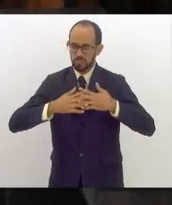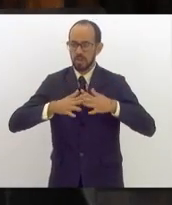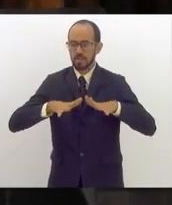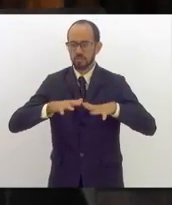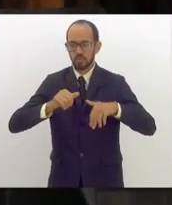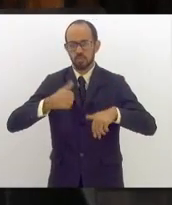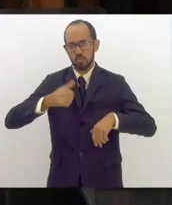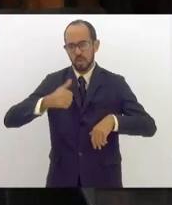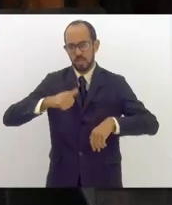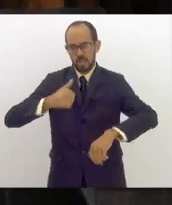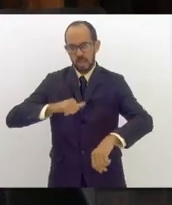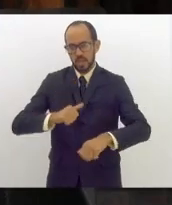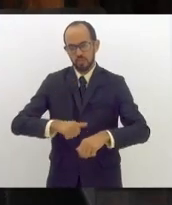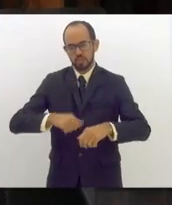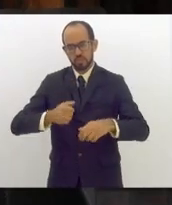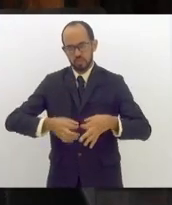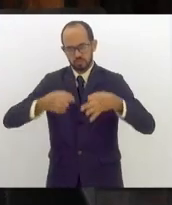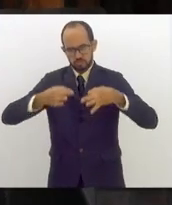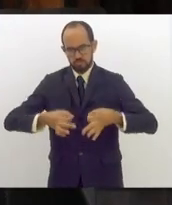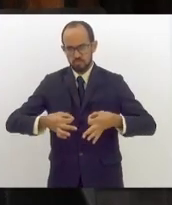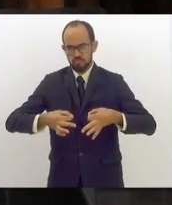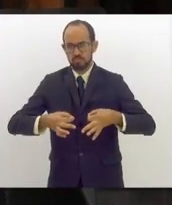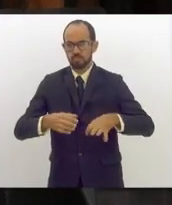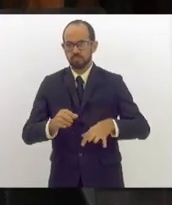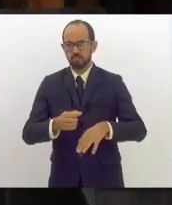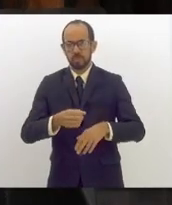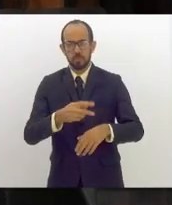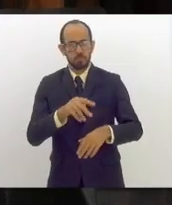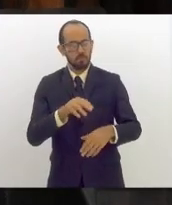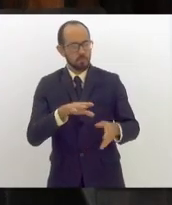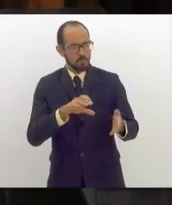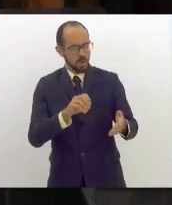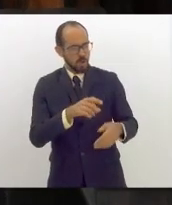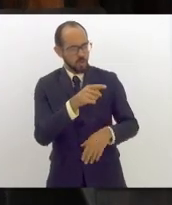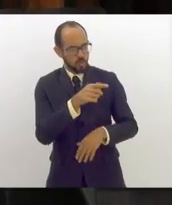muita autoridade então Paulo parabéns